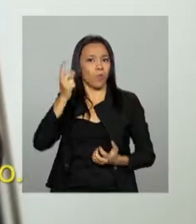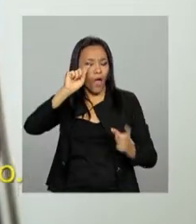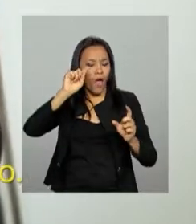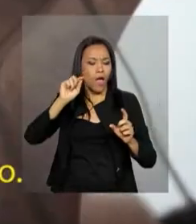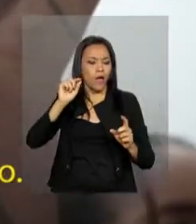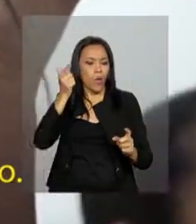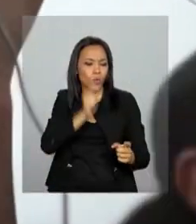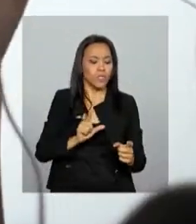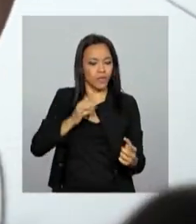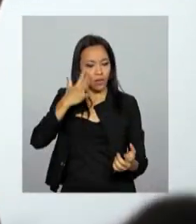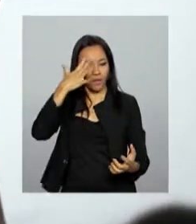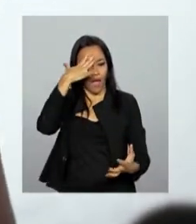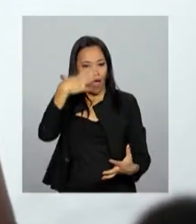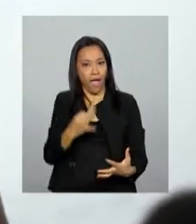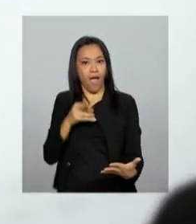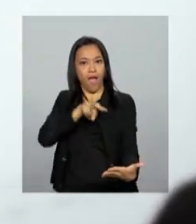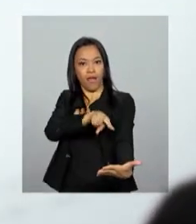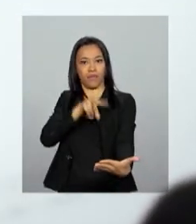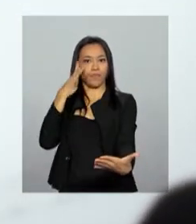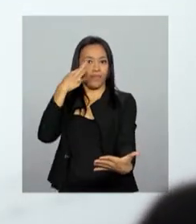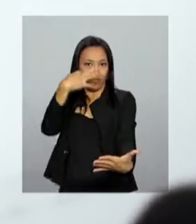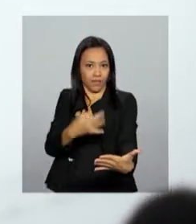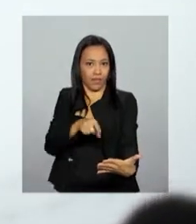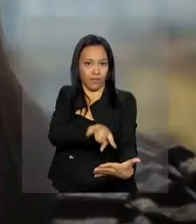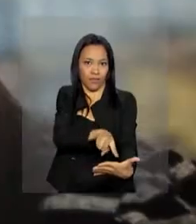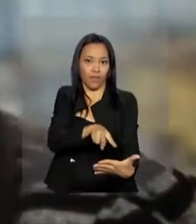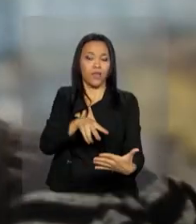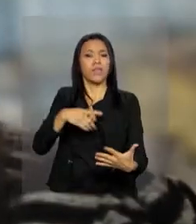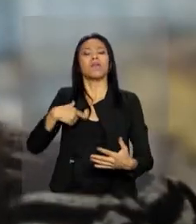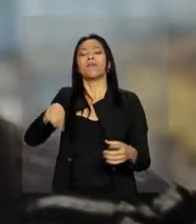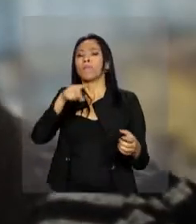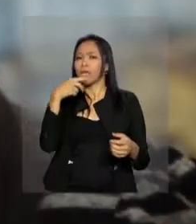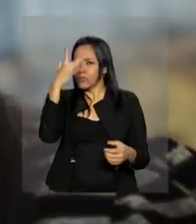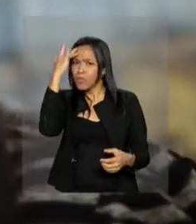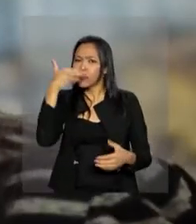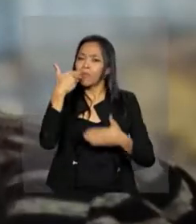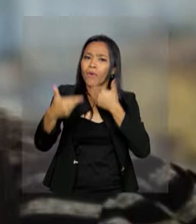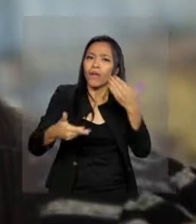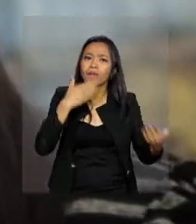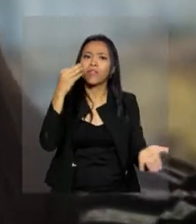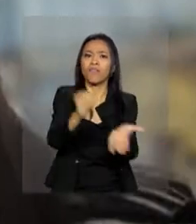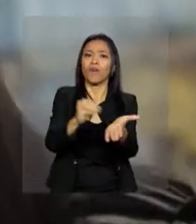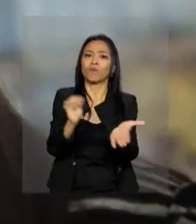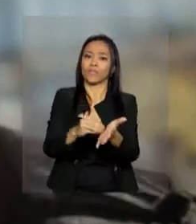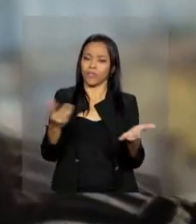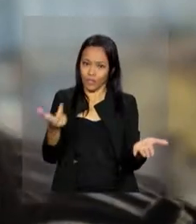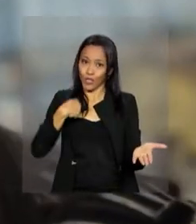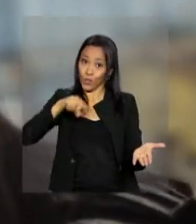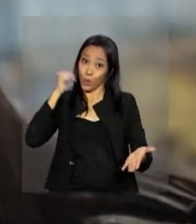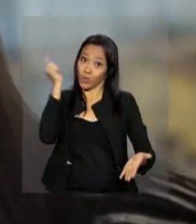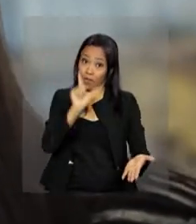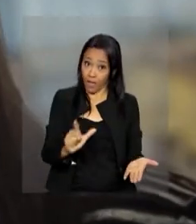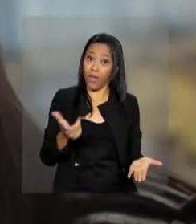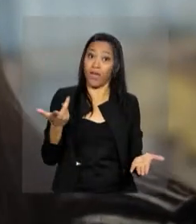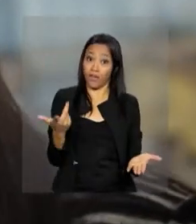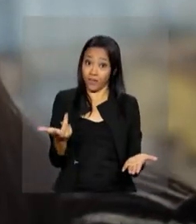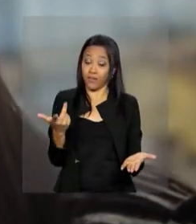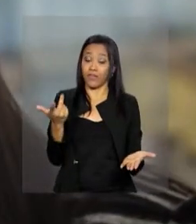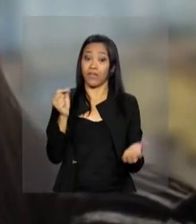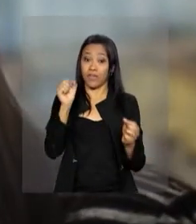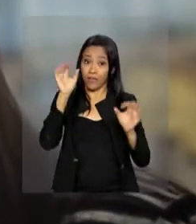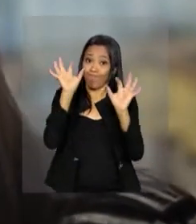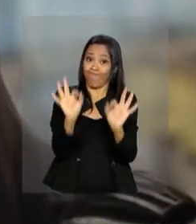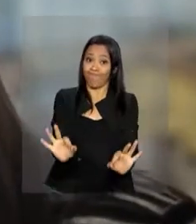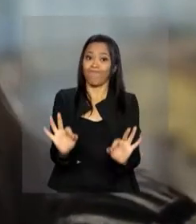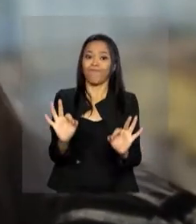imagem de algum jeito. A gente percebe que as pessoas pedem por isso, isso estava faltando. E a gente consegue aqui colocar em